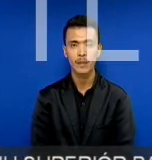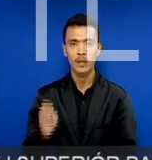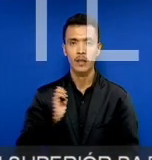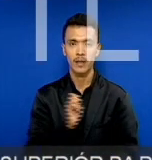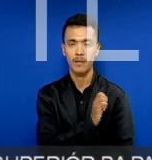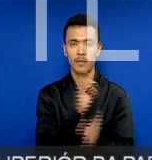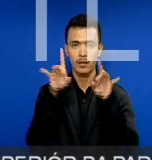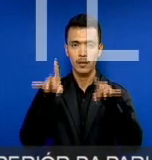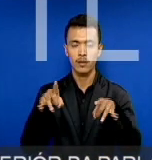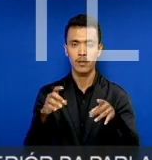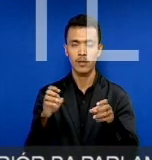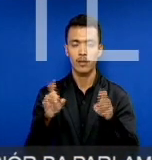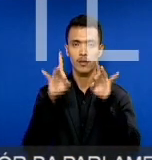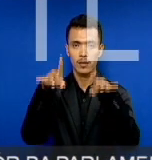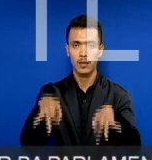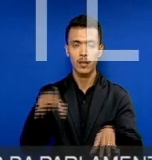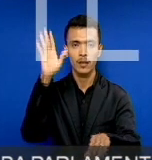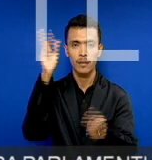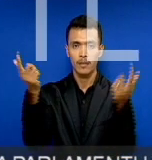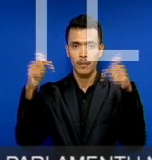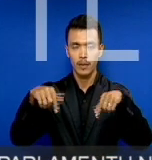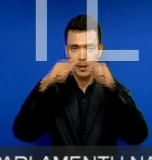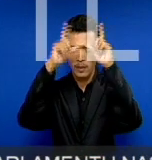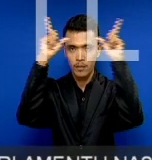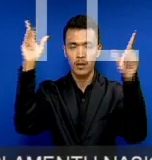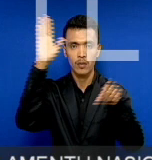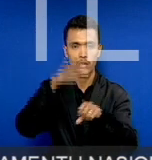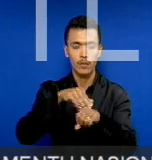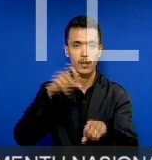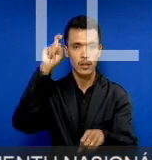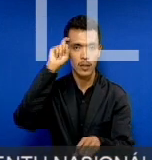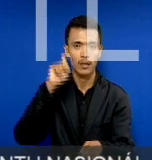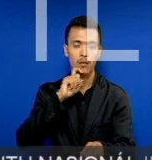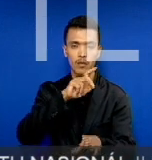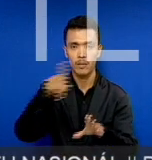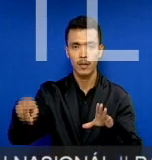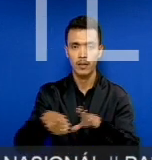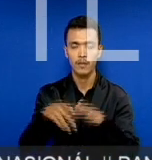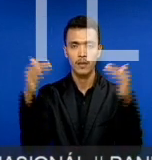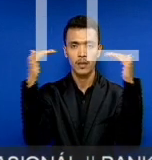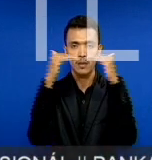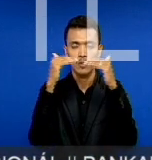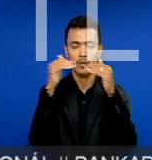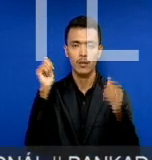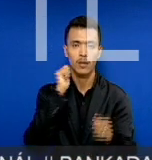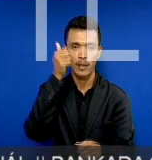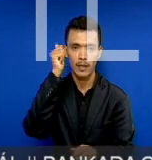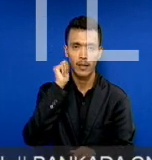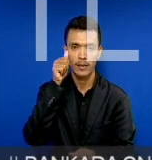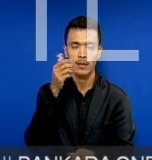Embaixador Austrália Mai Timor-Leste convida Primeiro-Ministro Kairala Senana Guzmão participa da Simeira ASEAN e a